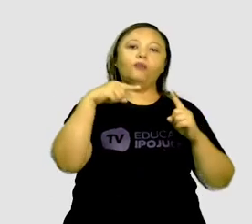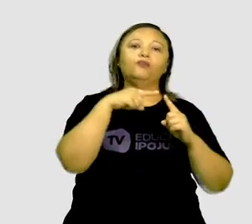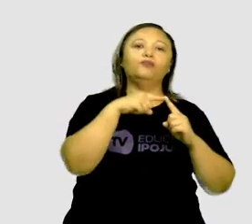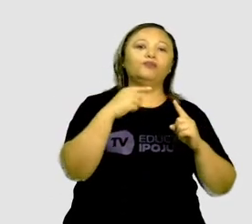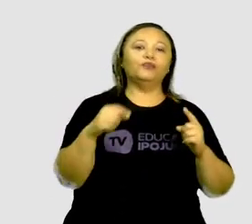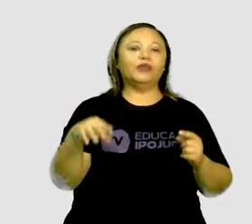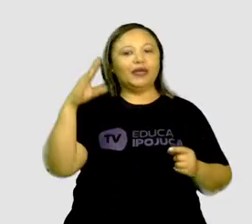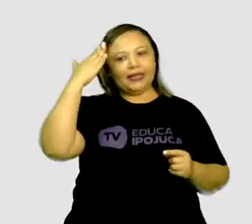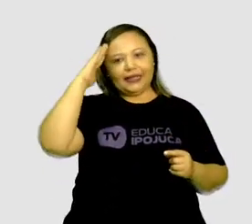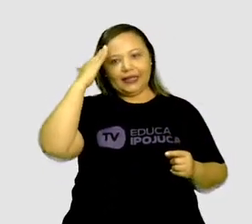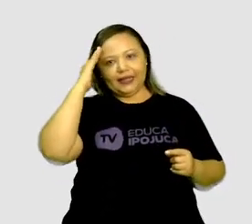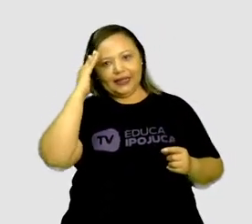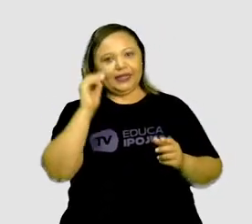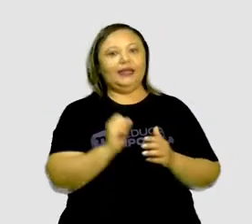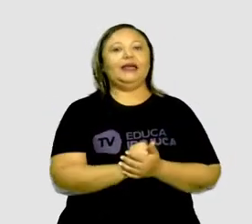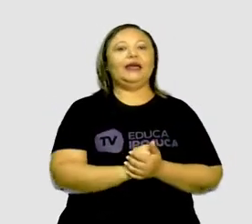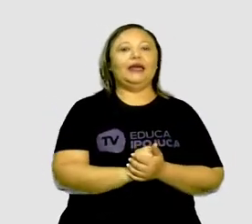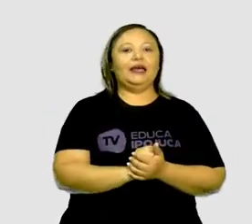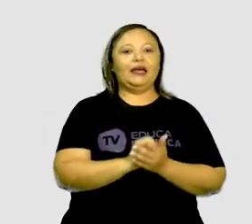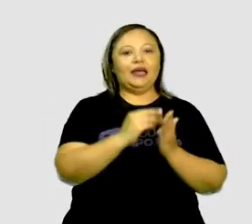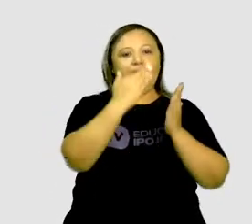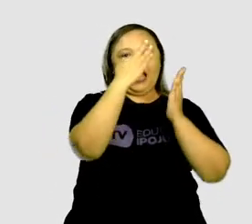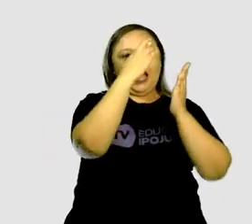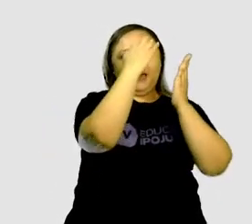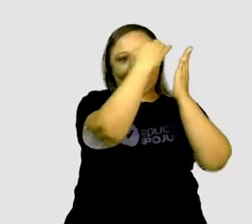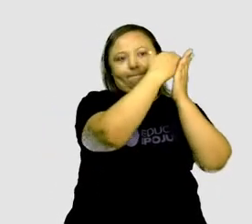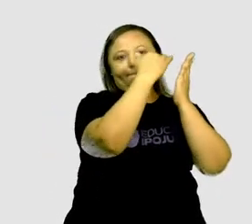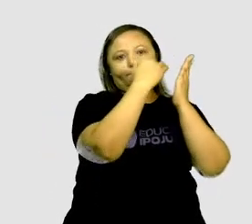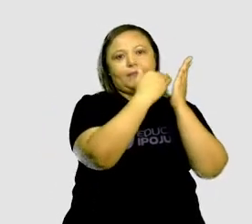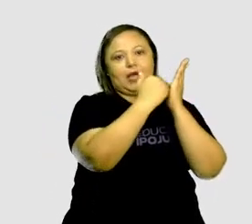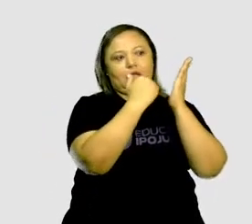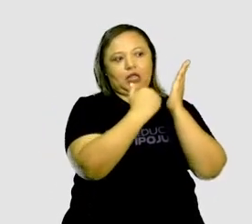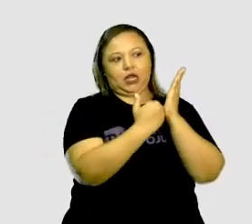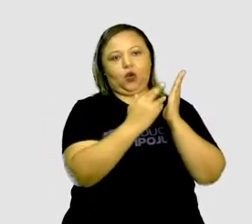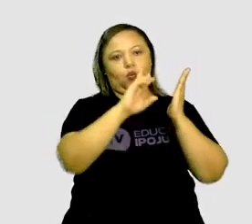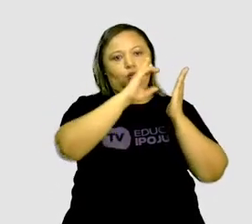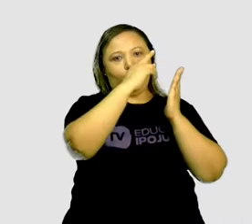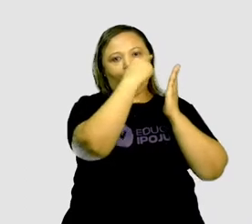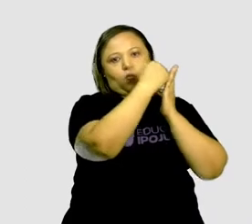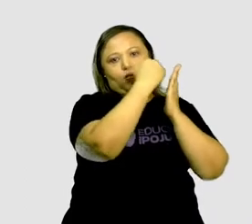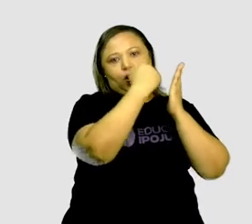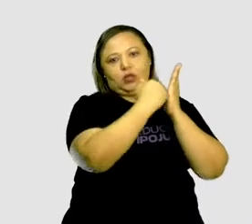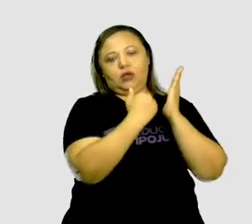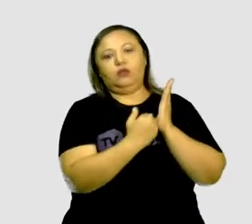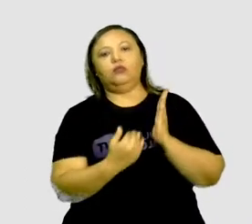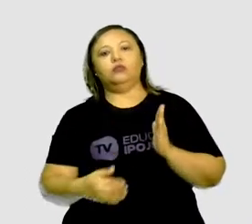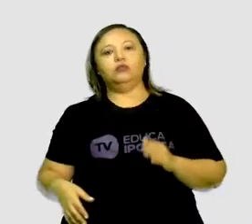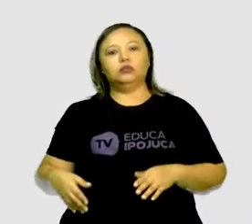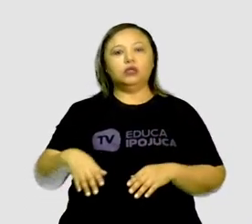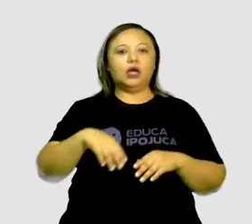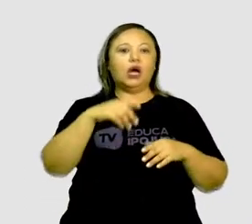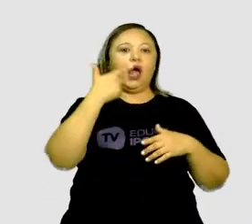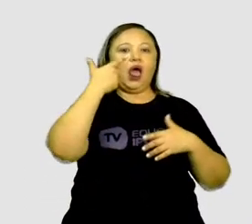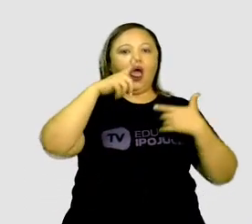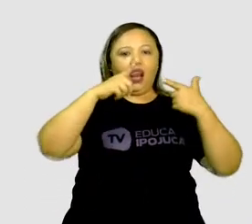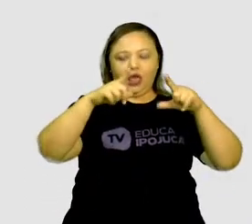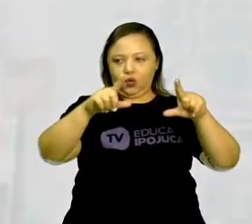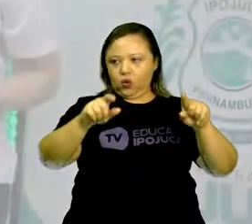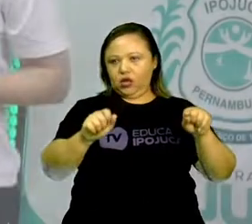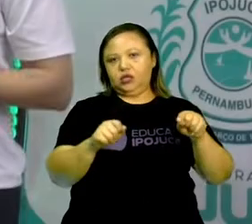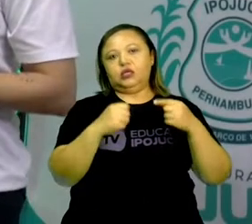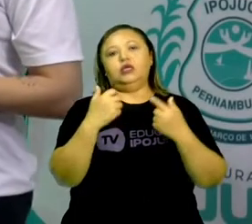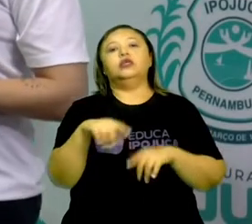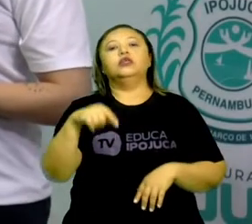e compreender a norma padrão, as variedades da língua e o preconceito linguístico, valorizar as diferenças culturais